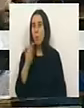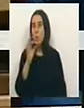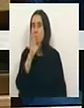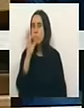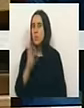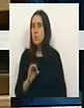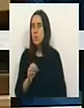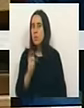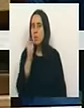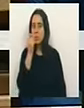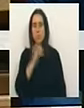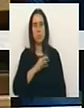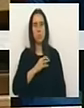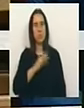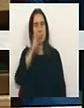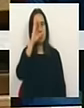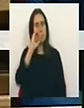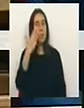11%, Sr. Primeiro-Ministro.